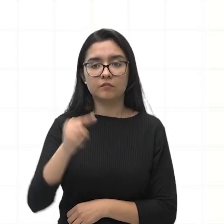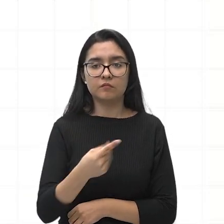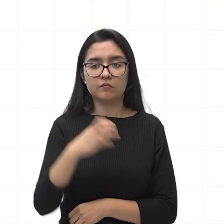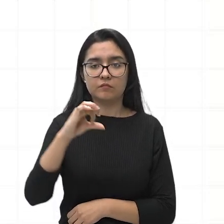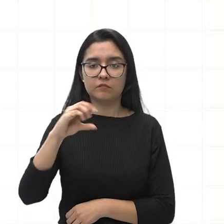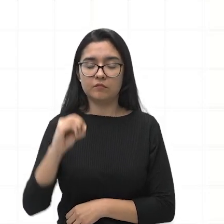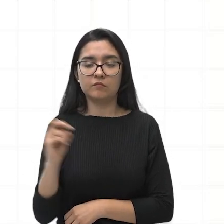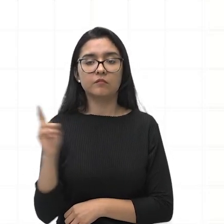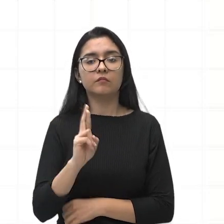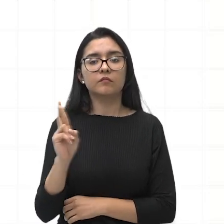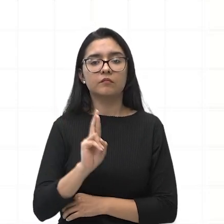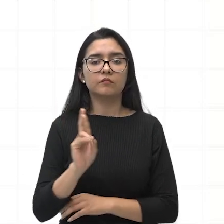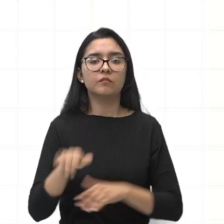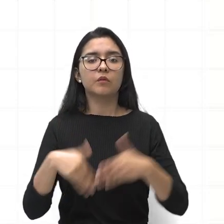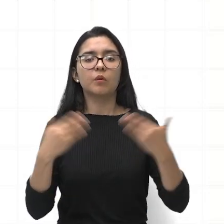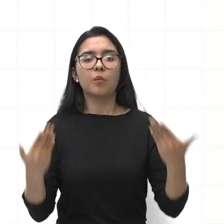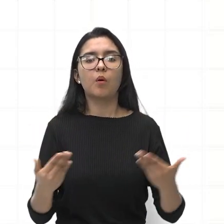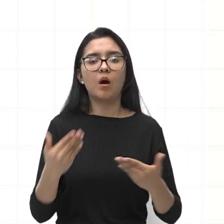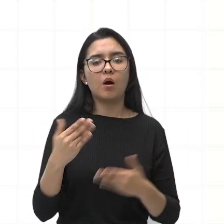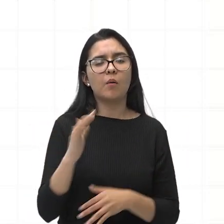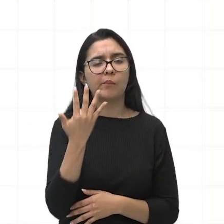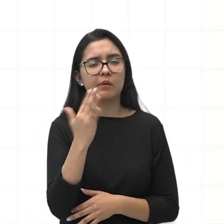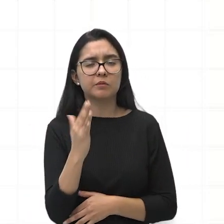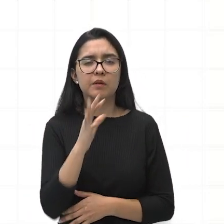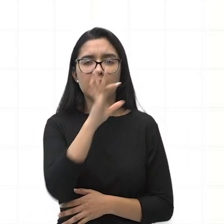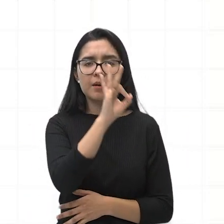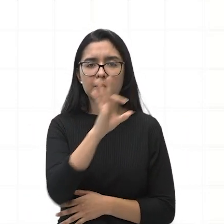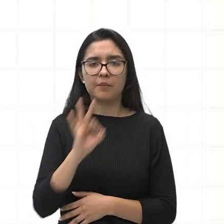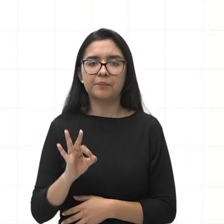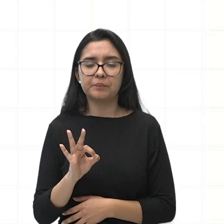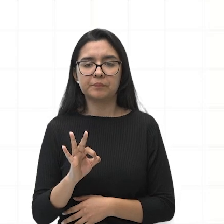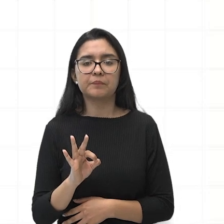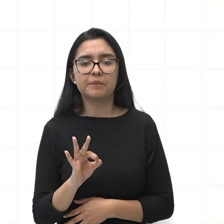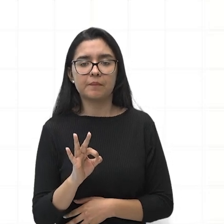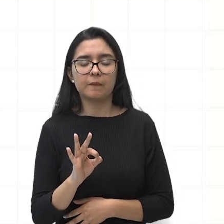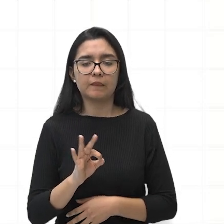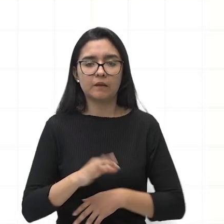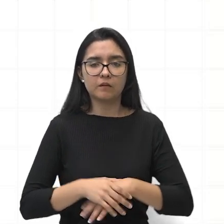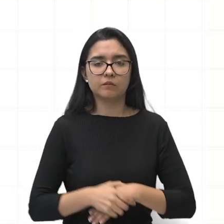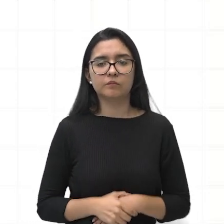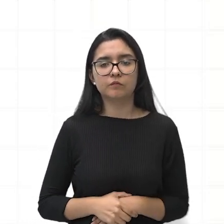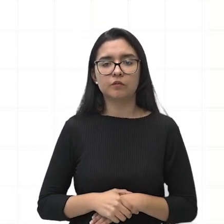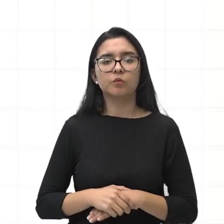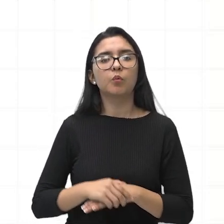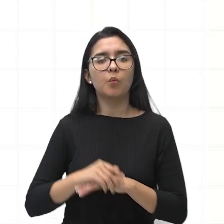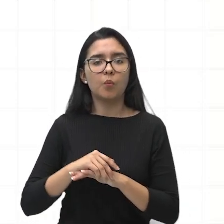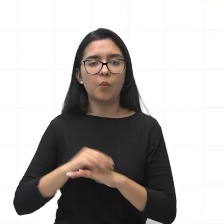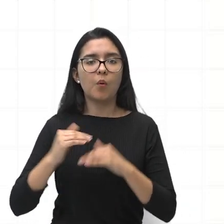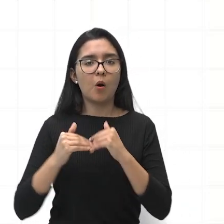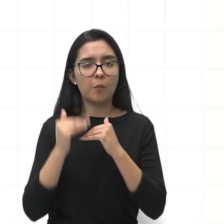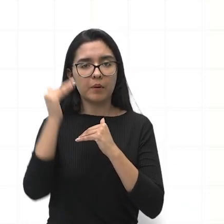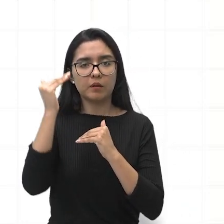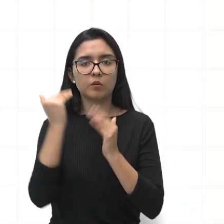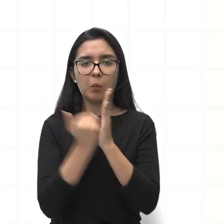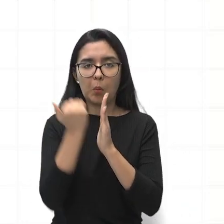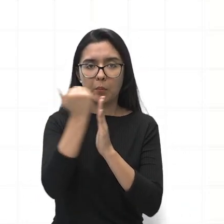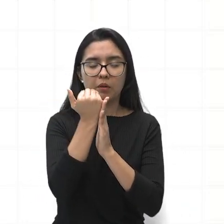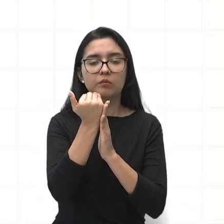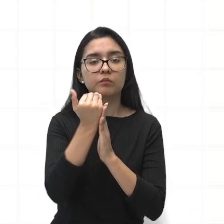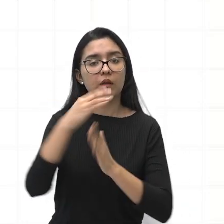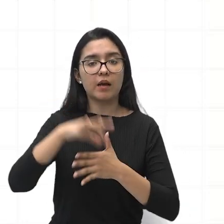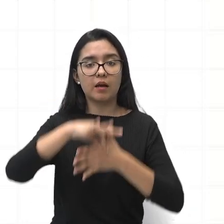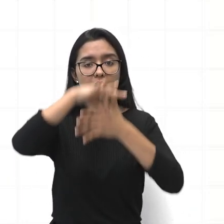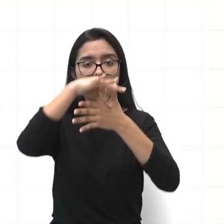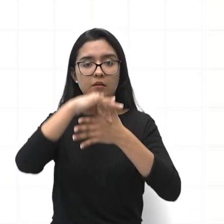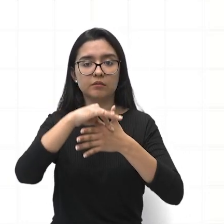38,90. Qual a taxa aproximada do percentual de aumento? Então, nesse caso aqui,